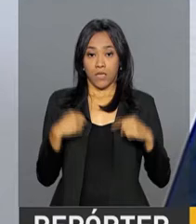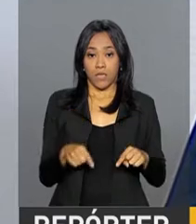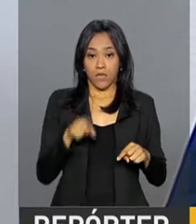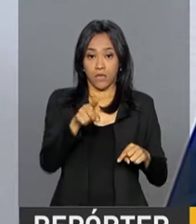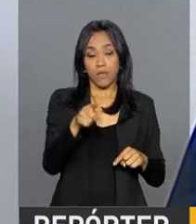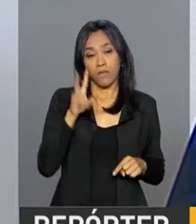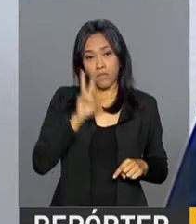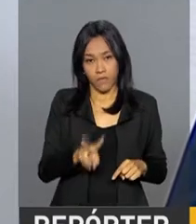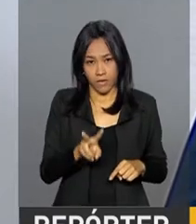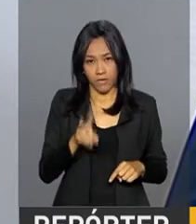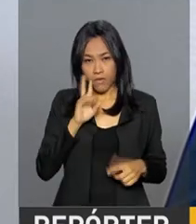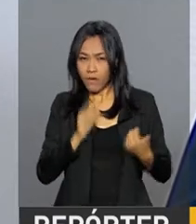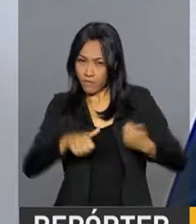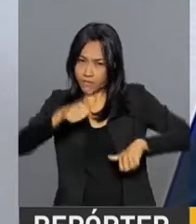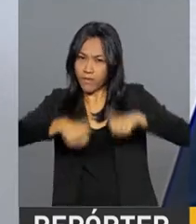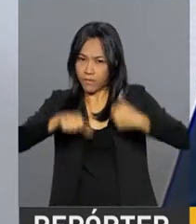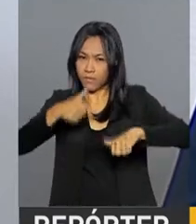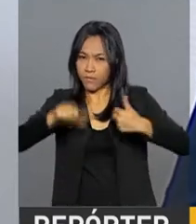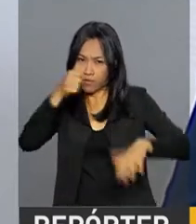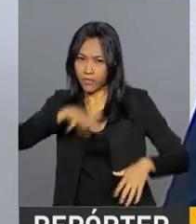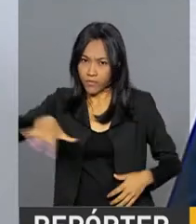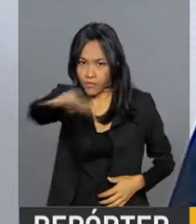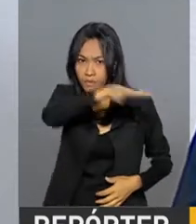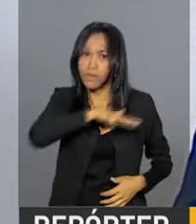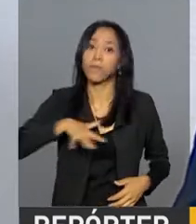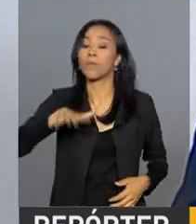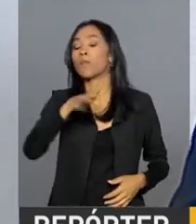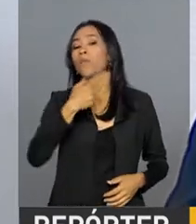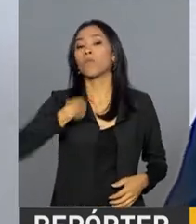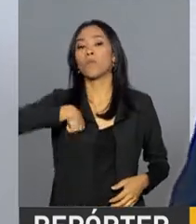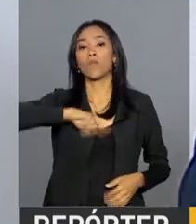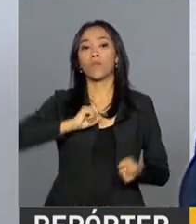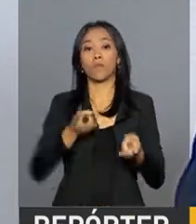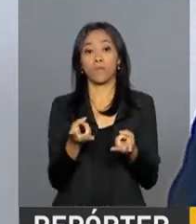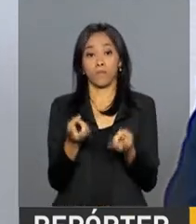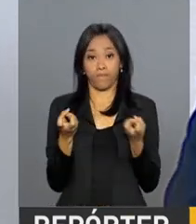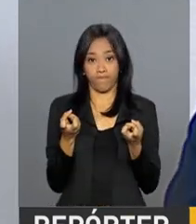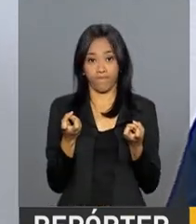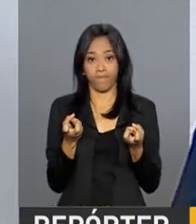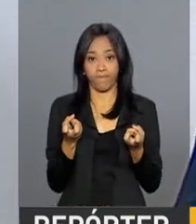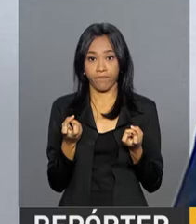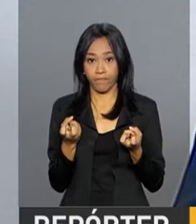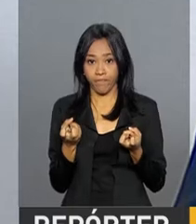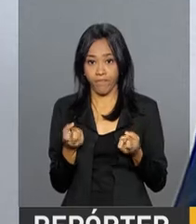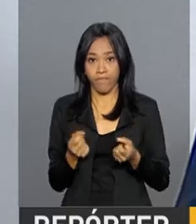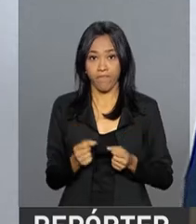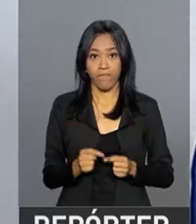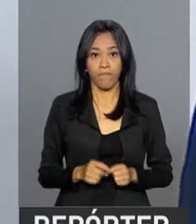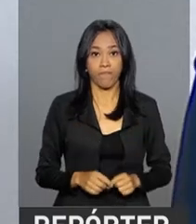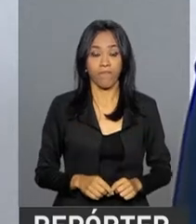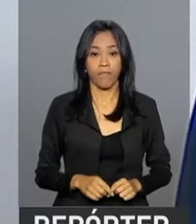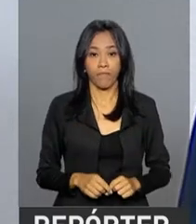uma maneira geral, o que a gente observa é uma